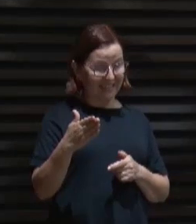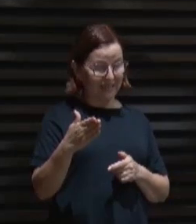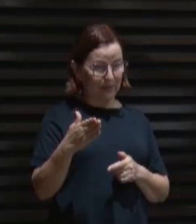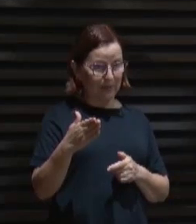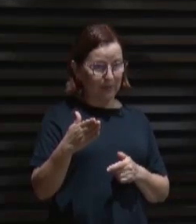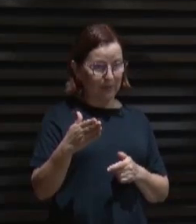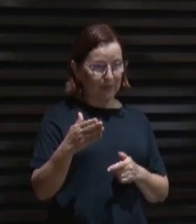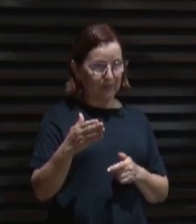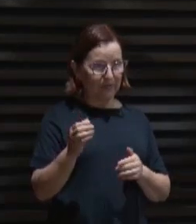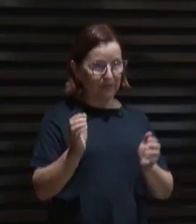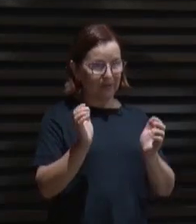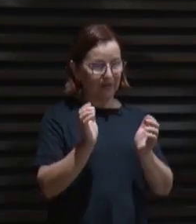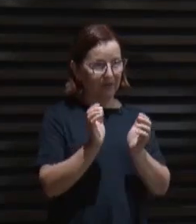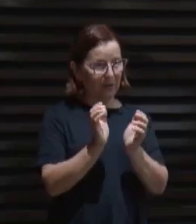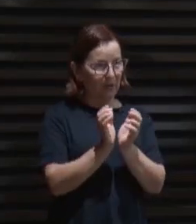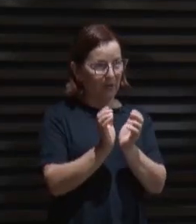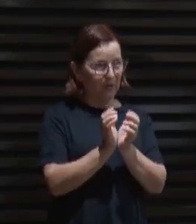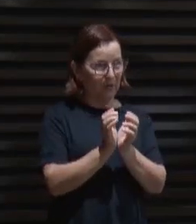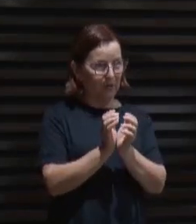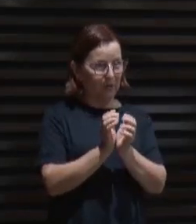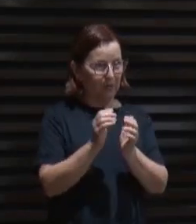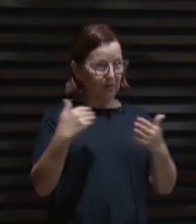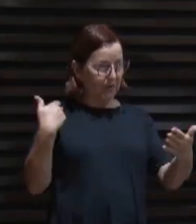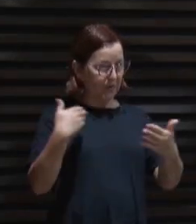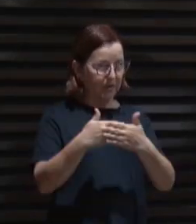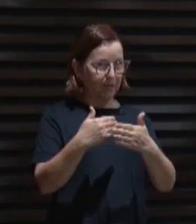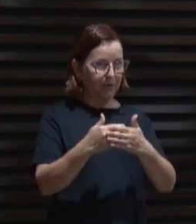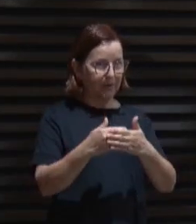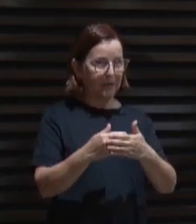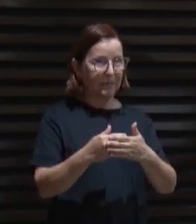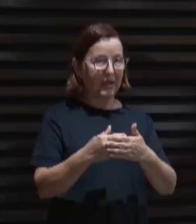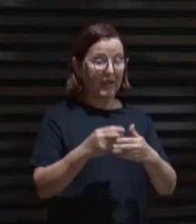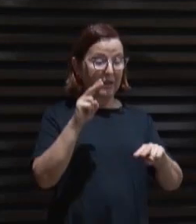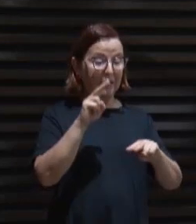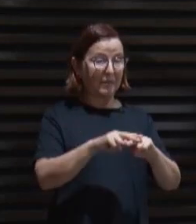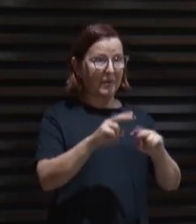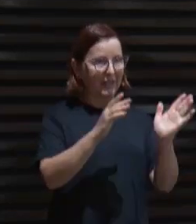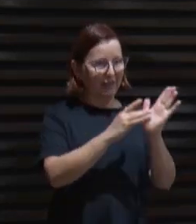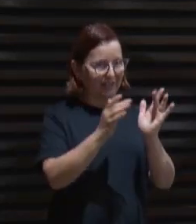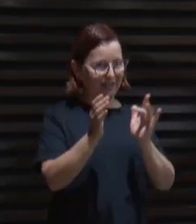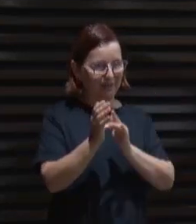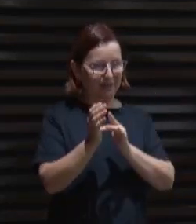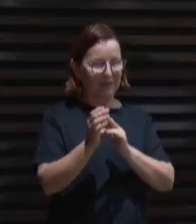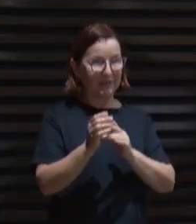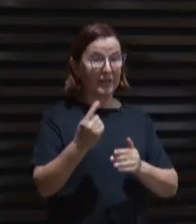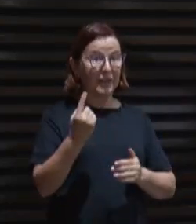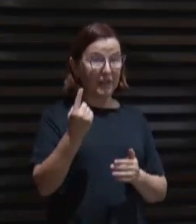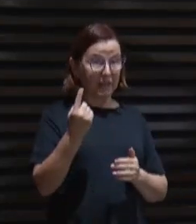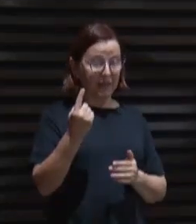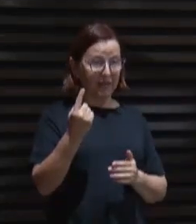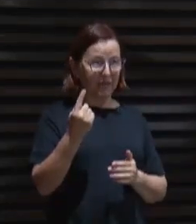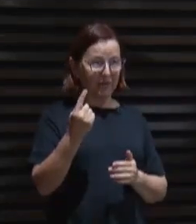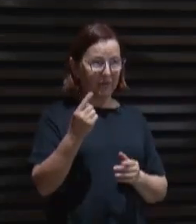eles, deitaram as mãos em Jesus e o prenderam. E eis que um dos que estavam